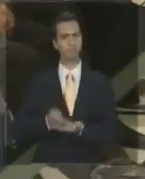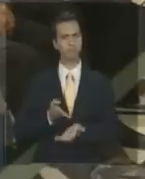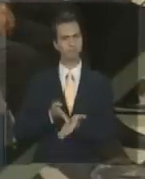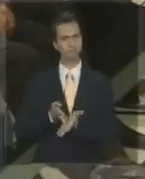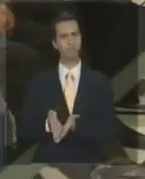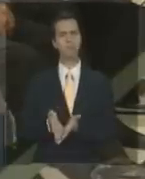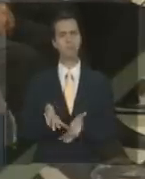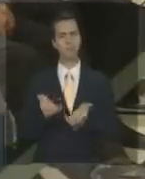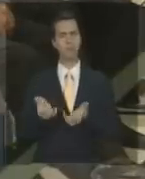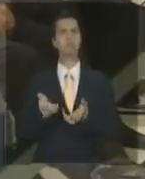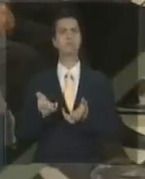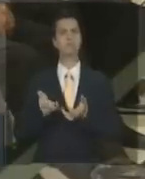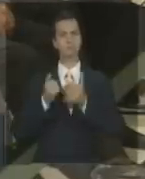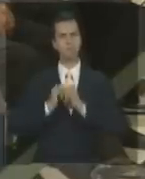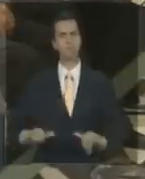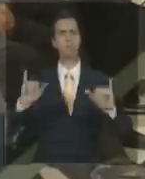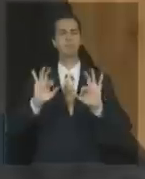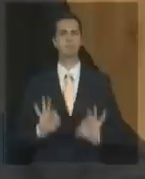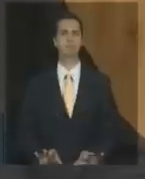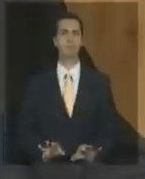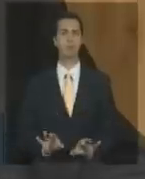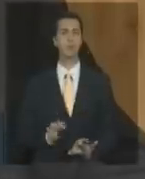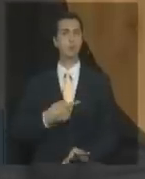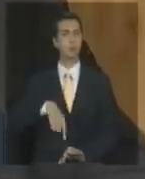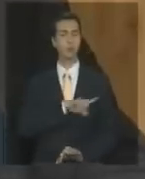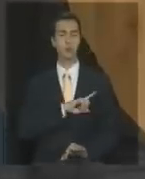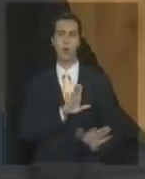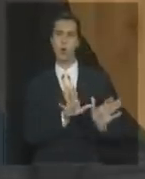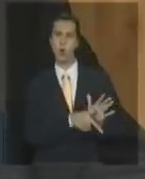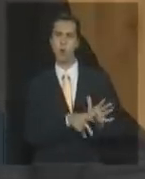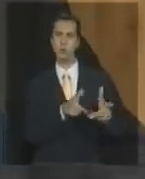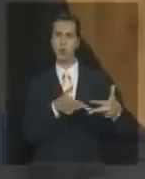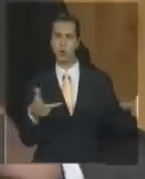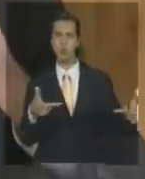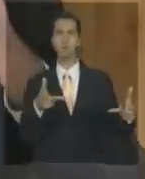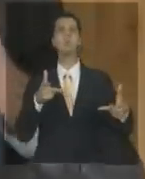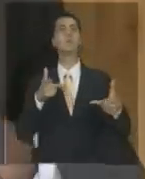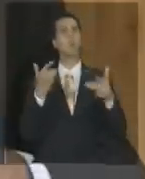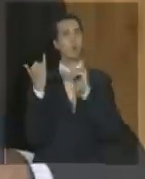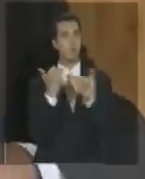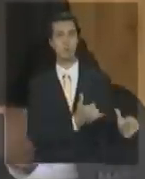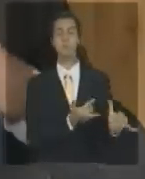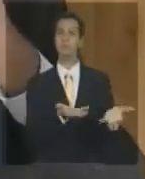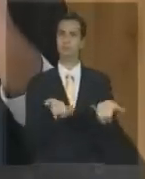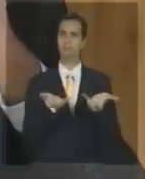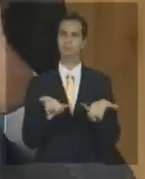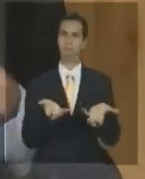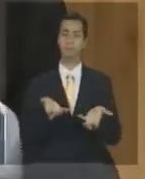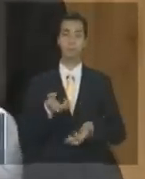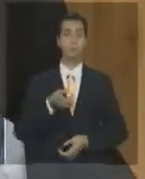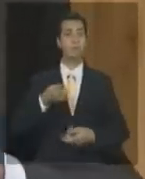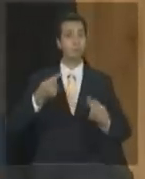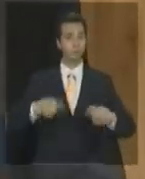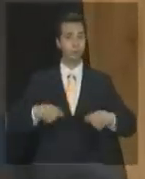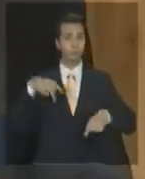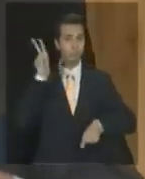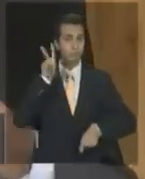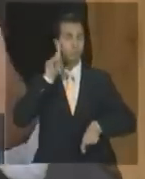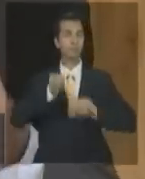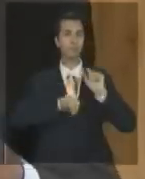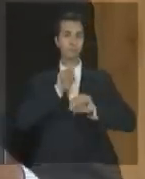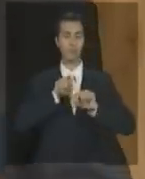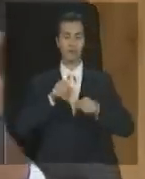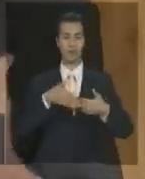que já tem desenvolvido na perspectiva do combate à corrupção e impunidade do Brasil. Só para a gente lembrar, nós temos agora em